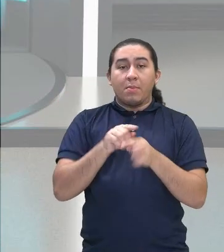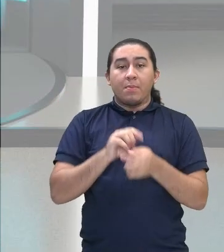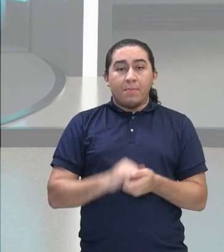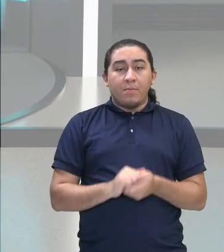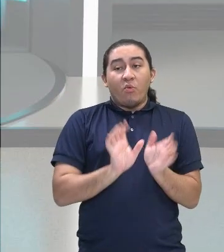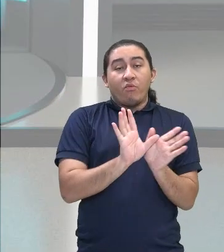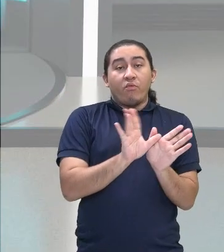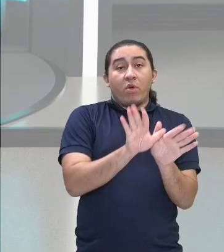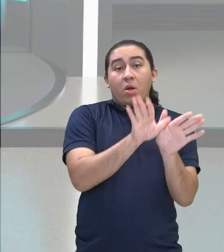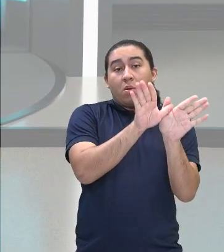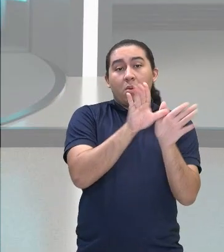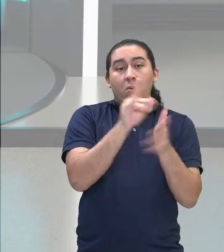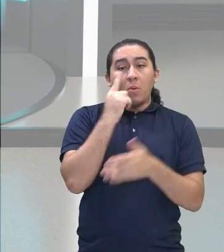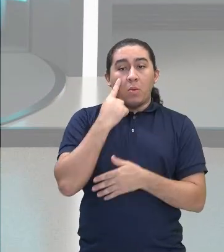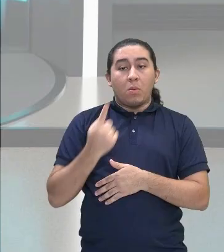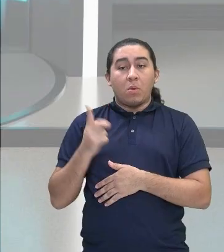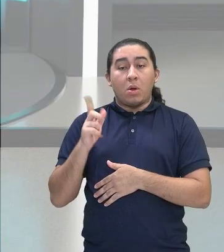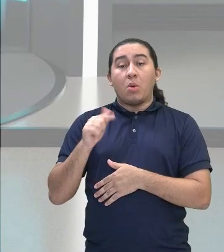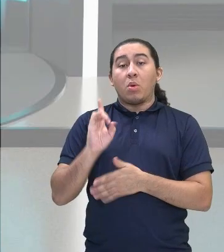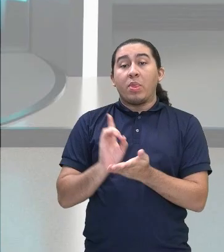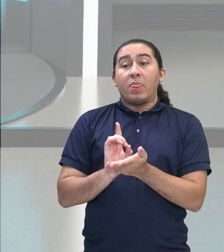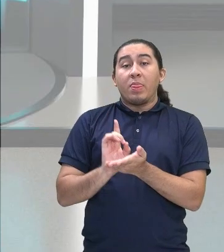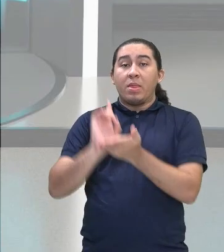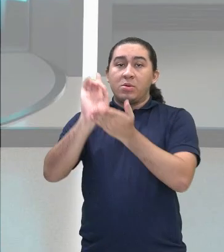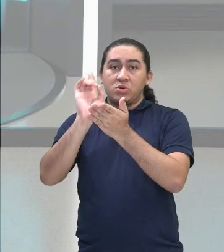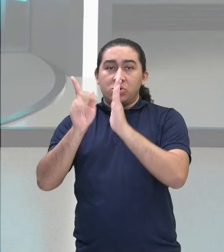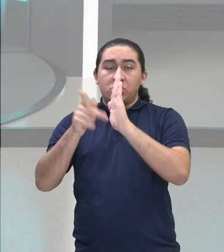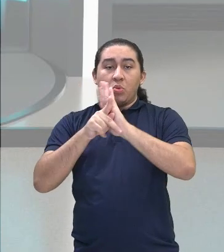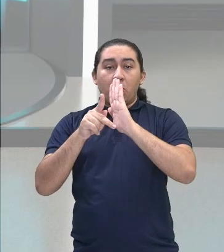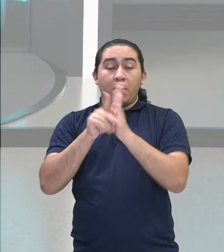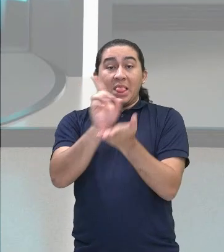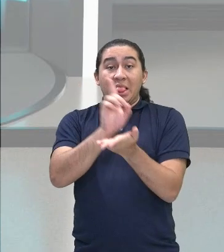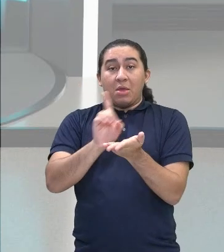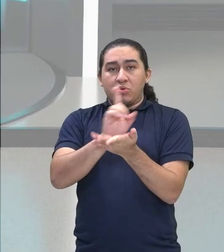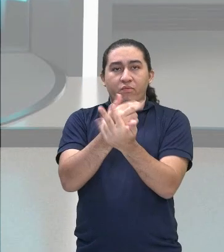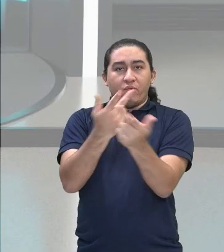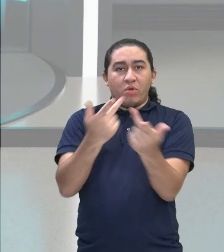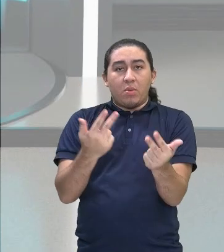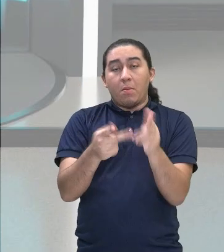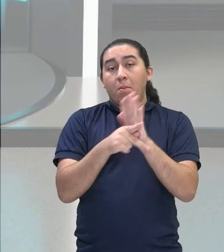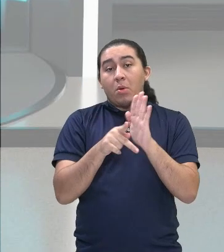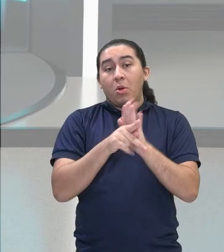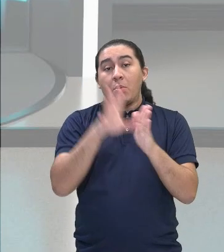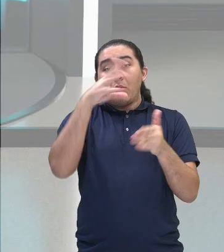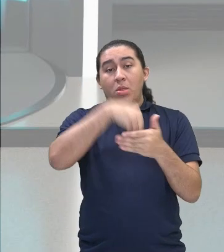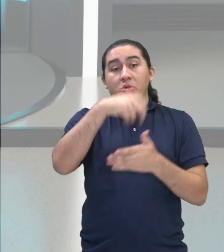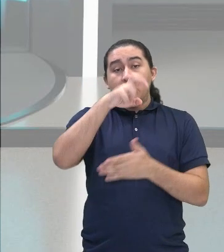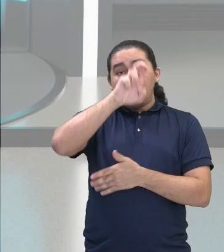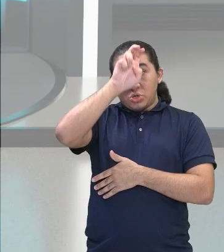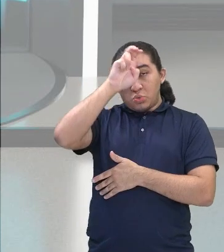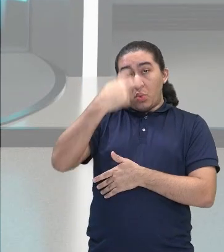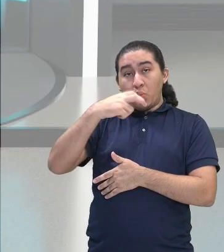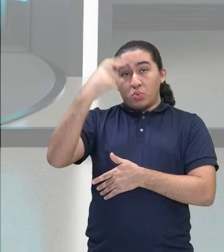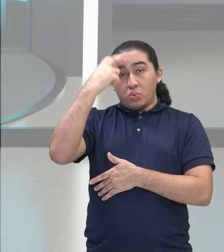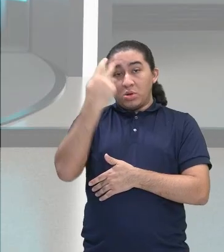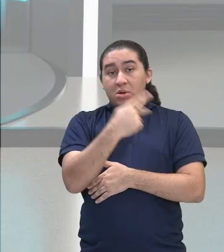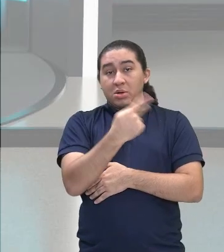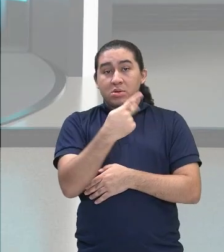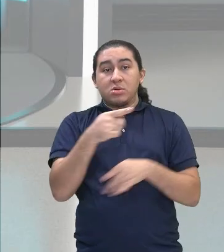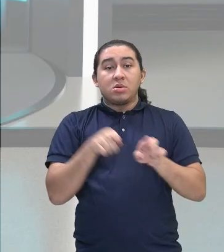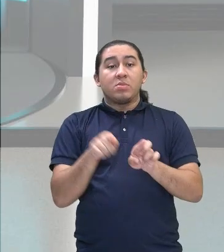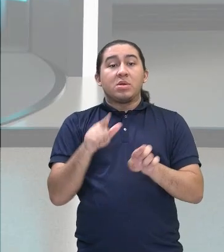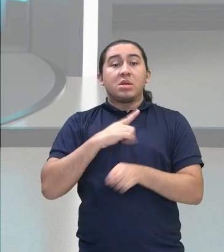são considerados deuses egípcios. E aqui ao lado nós temos os faraós.